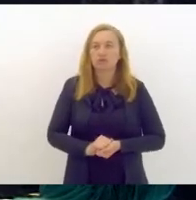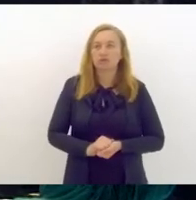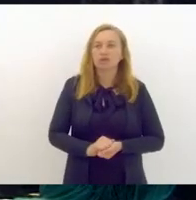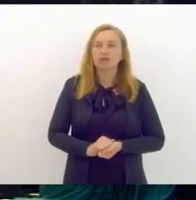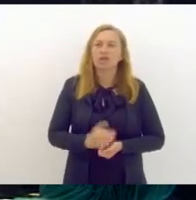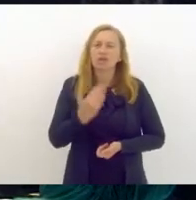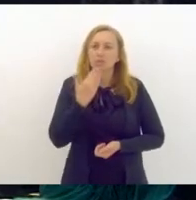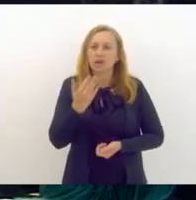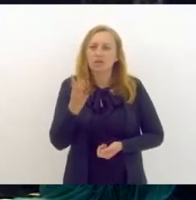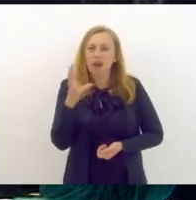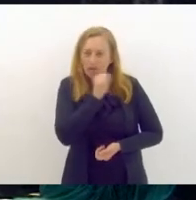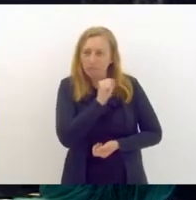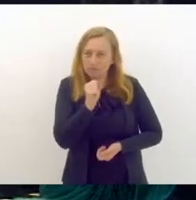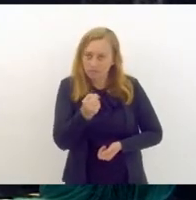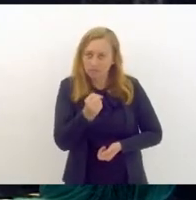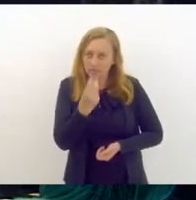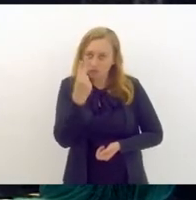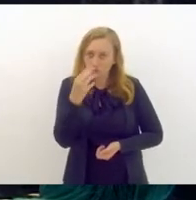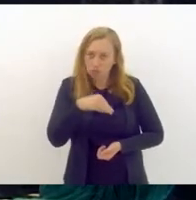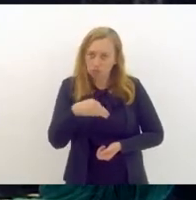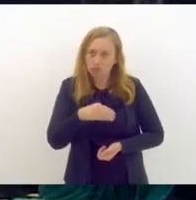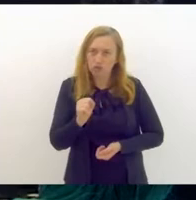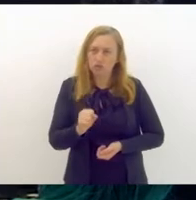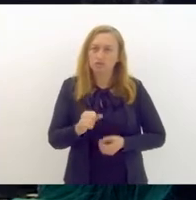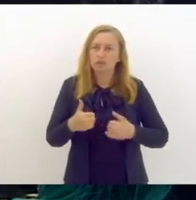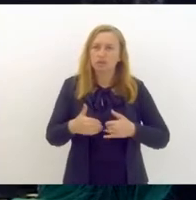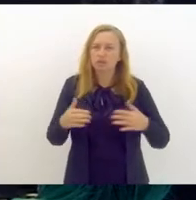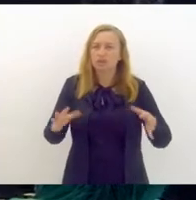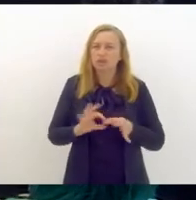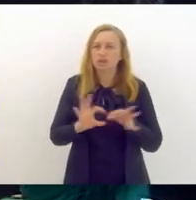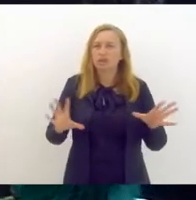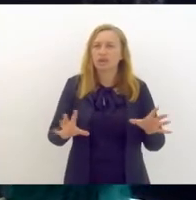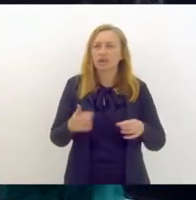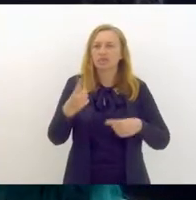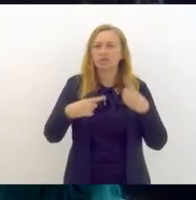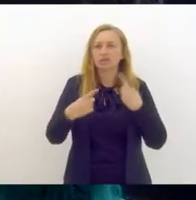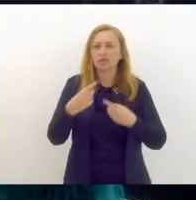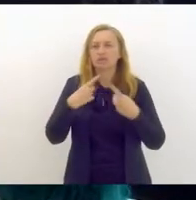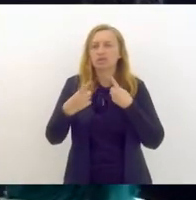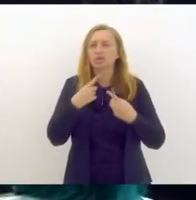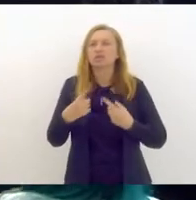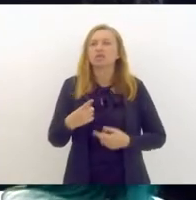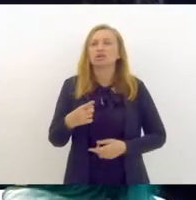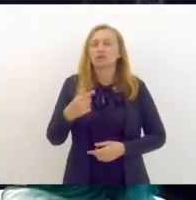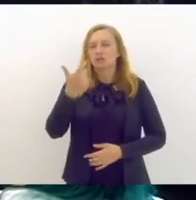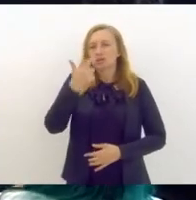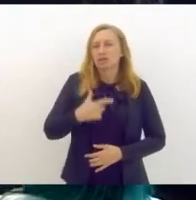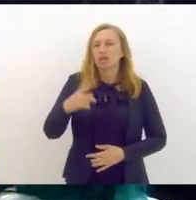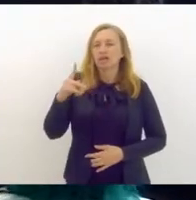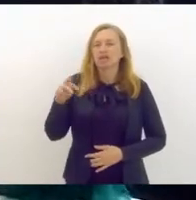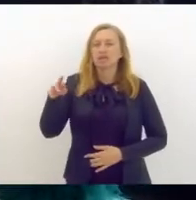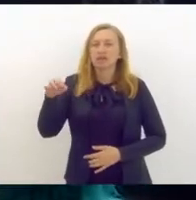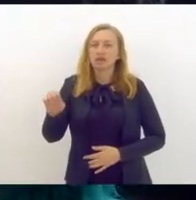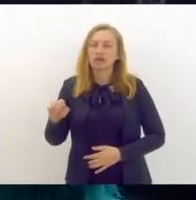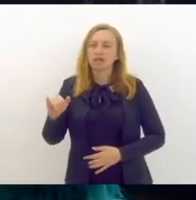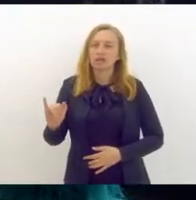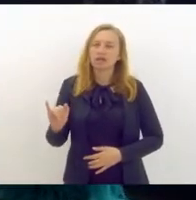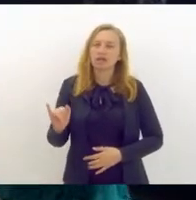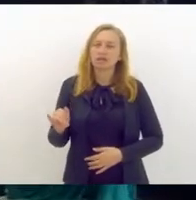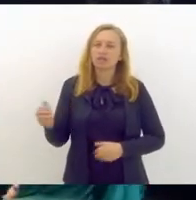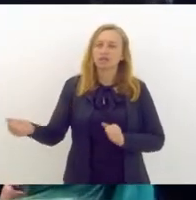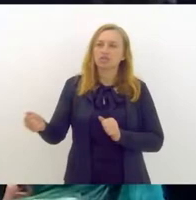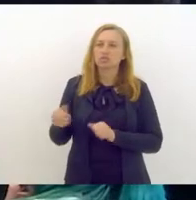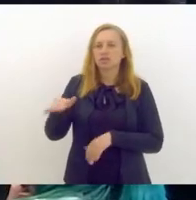só peço, dois minutos, só tá peço bom? Que pra seja quem... breve para a gente abrir o debate. Para quem não me conhece, o Andrei Veiga. Quero registrar, desculpa, chamar para compor a mesa